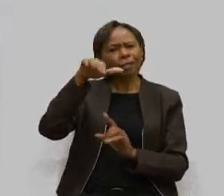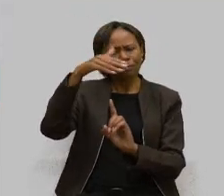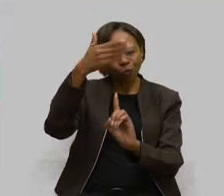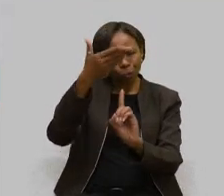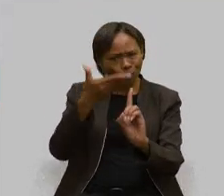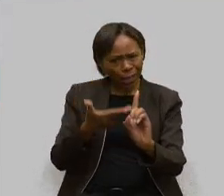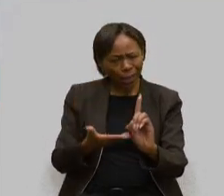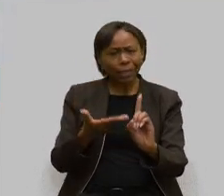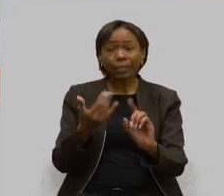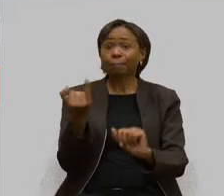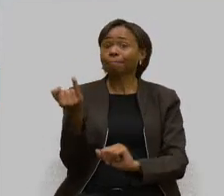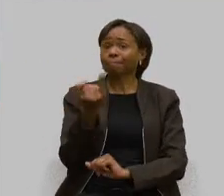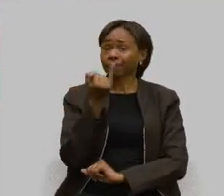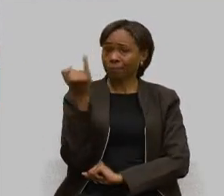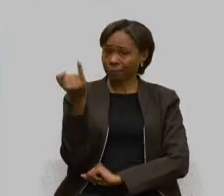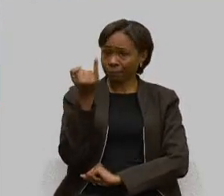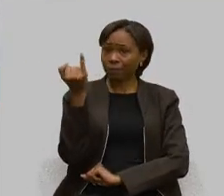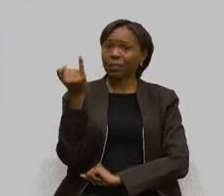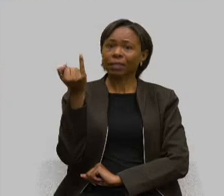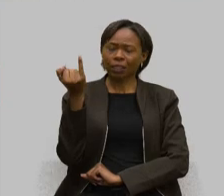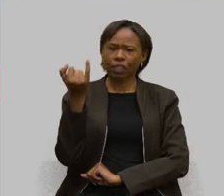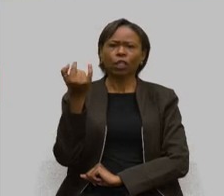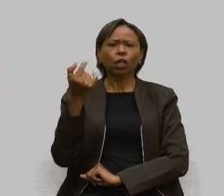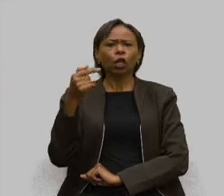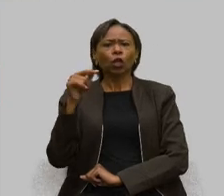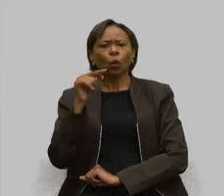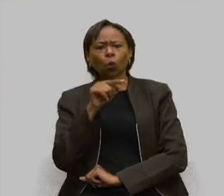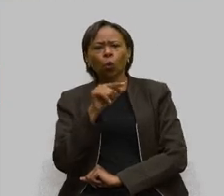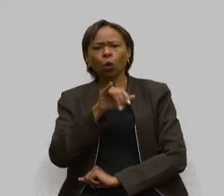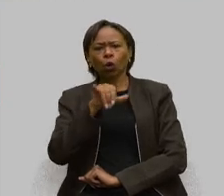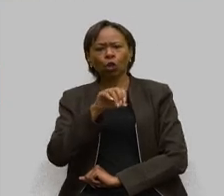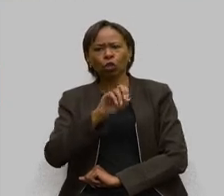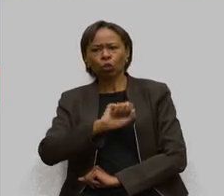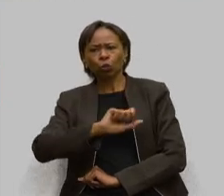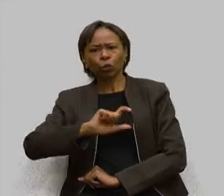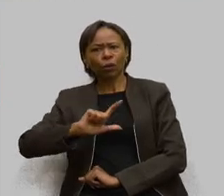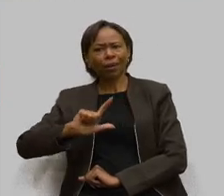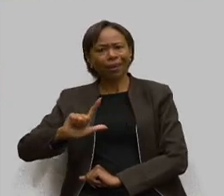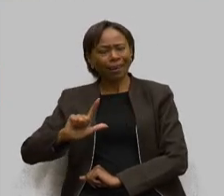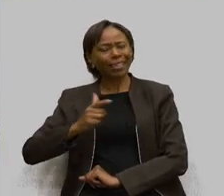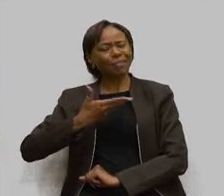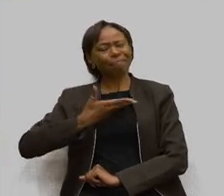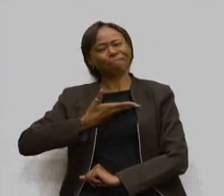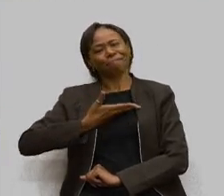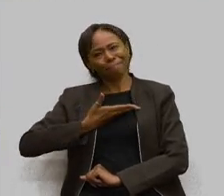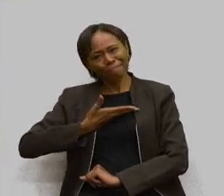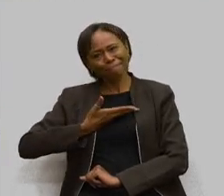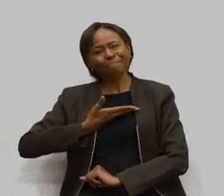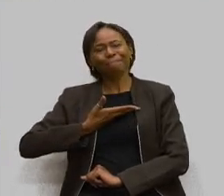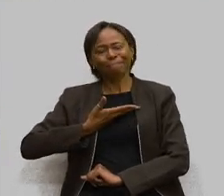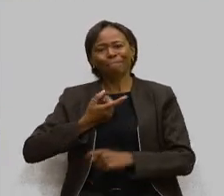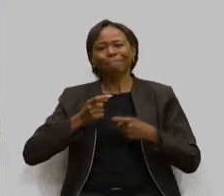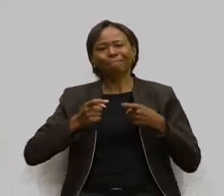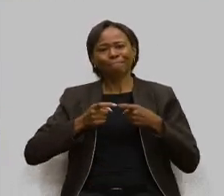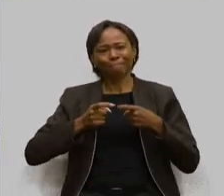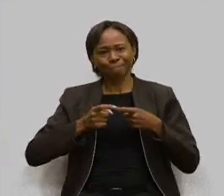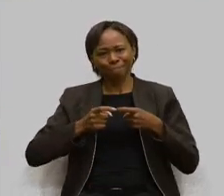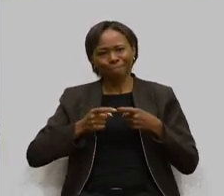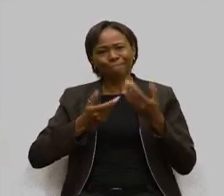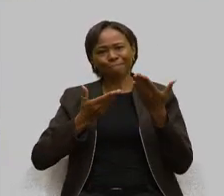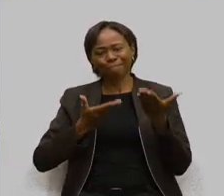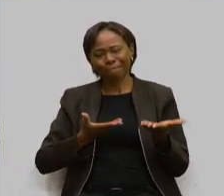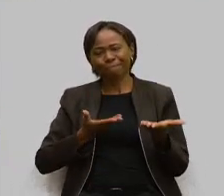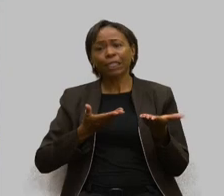importantíssima nós já vimos aqui que o Dr Joel Araújo sin colega médico e realmente faz um